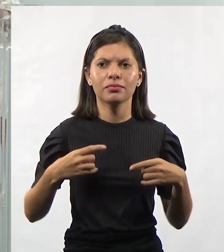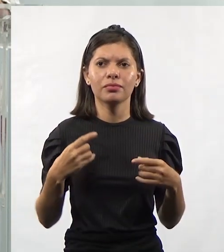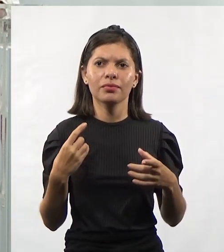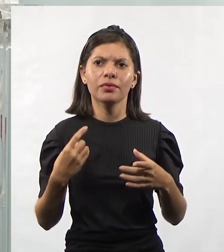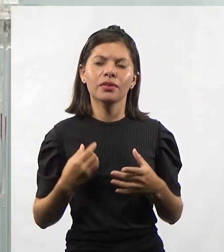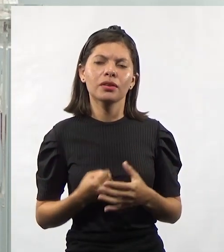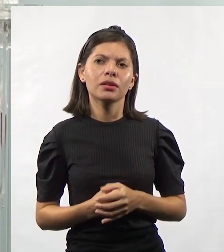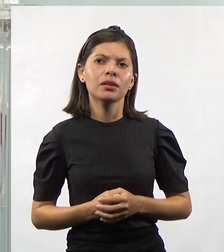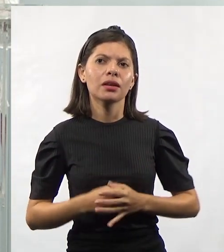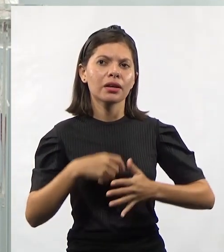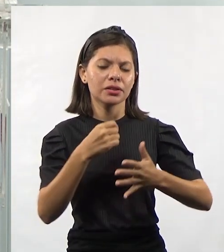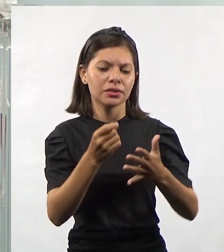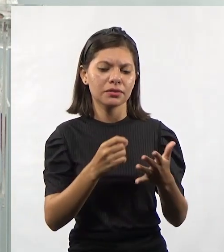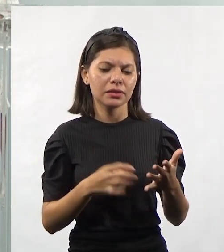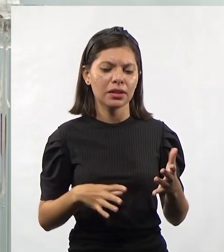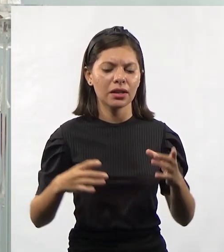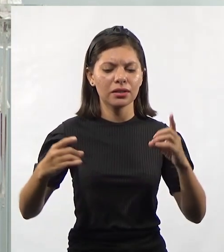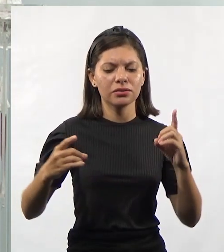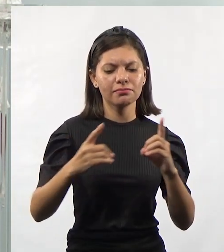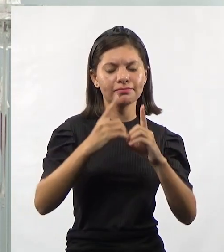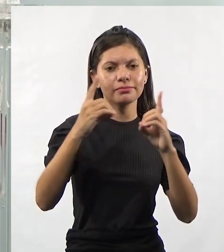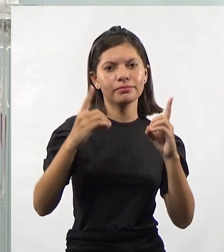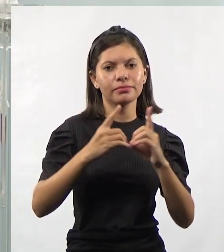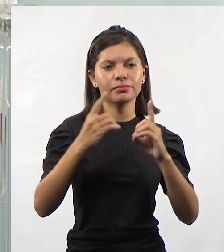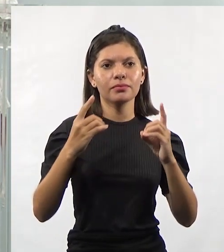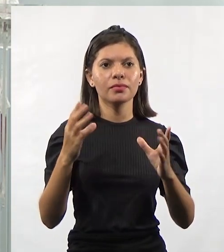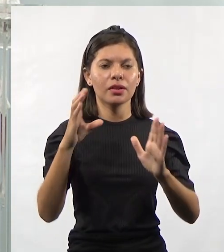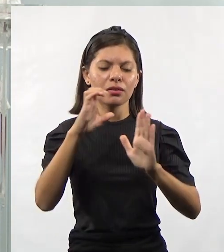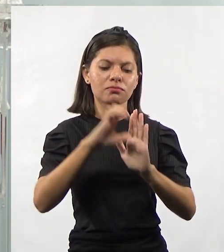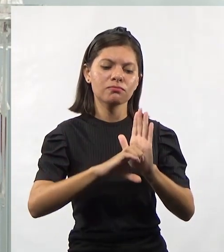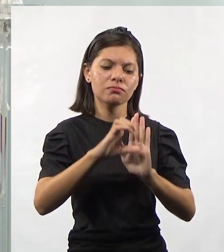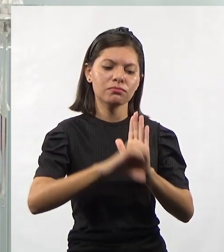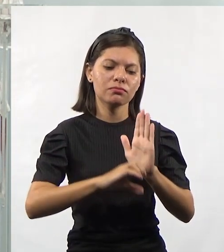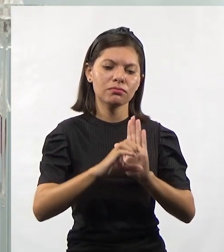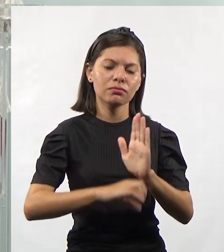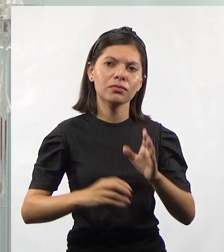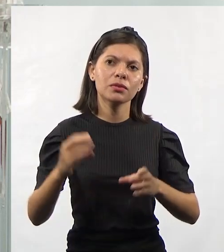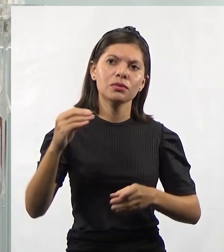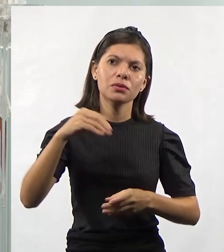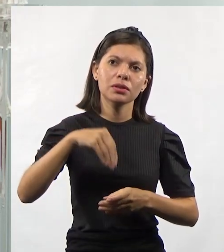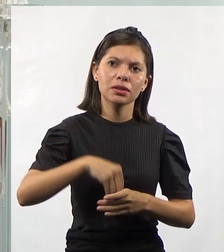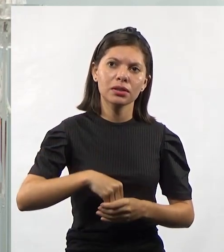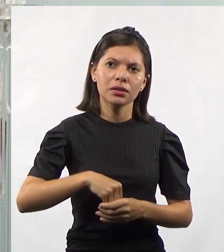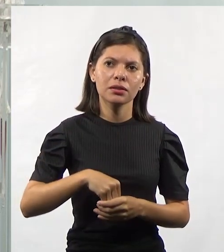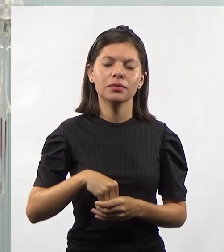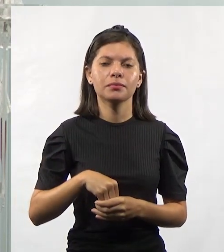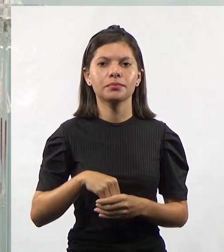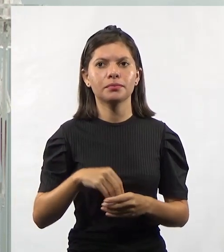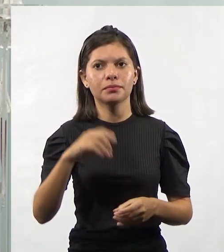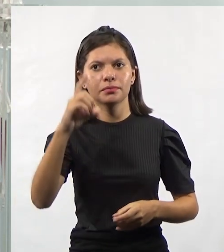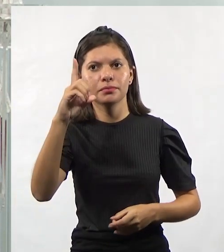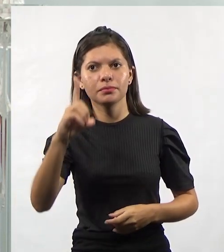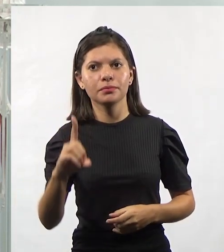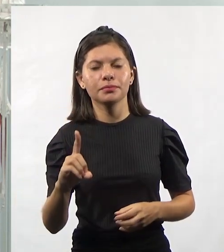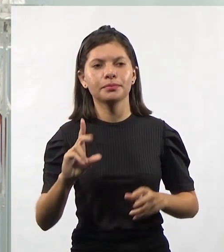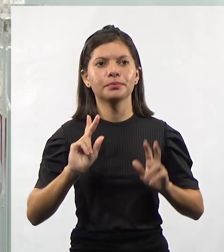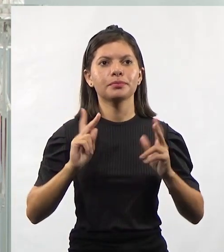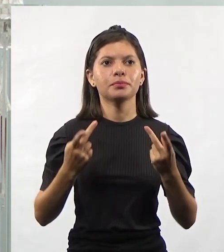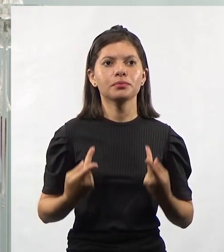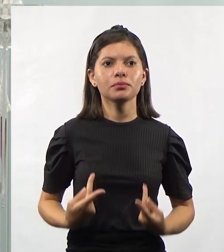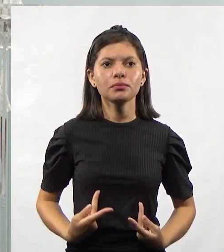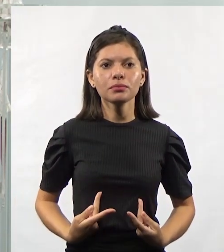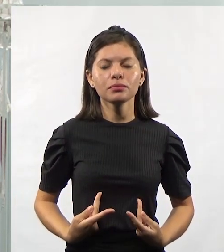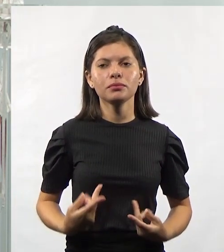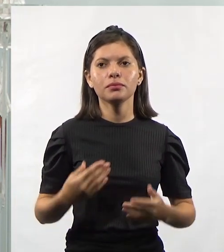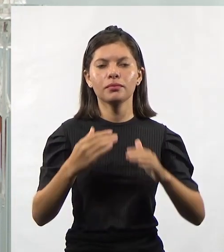refletir, discutir, desenvolver atividades, desenvolver dinâmicas, incluir no currículo a